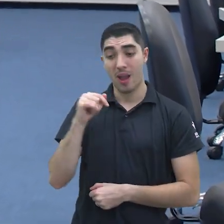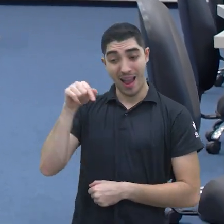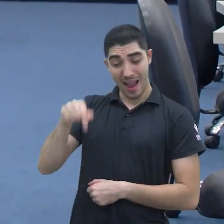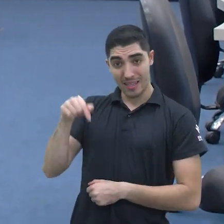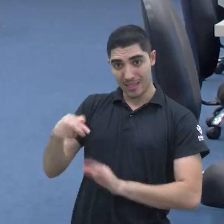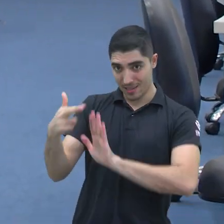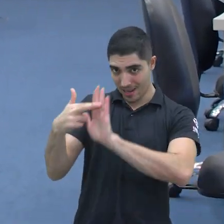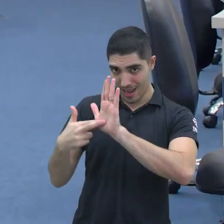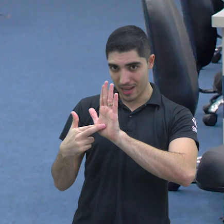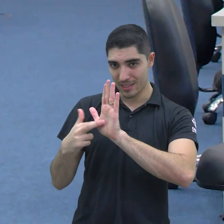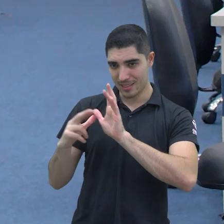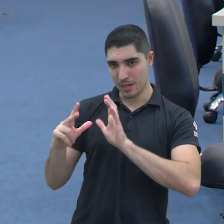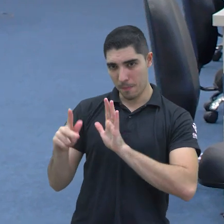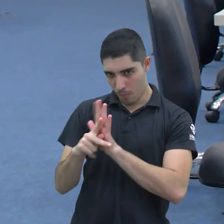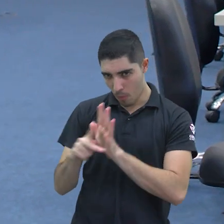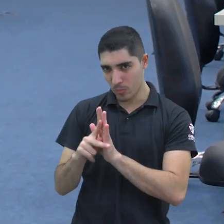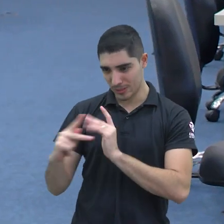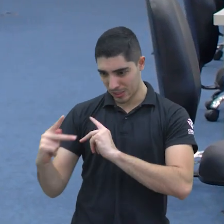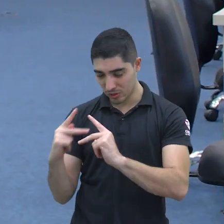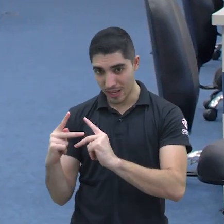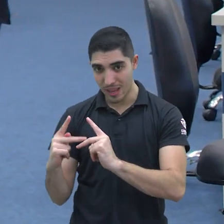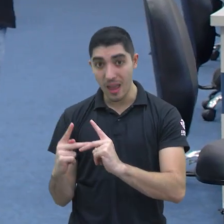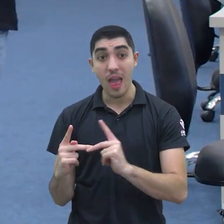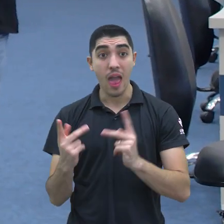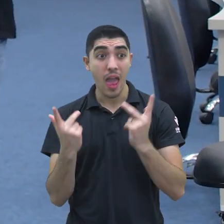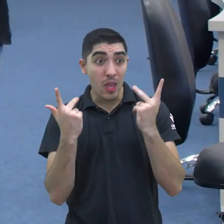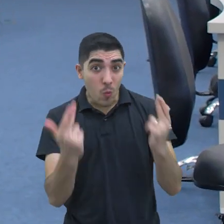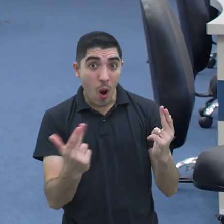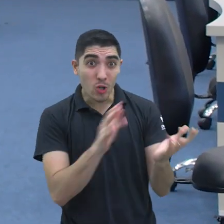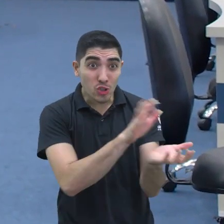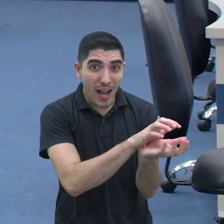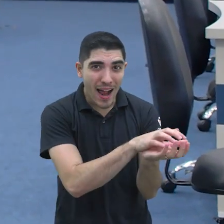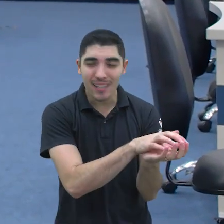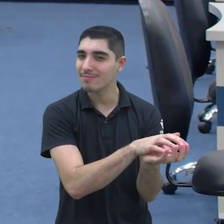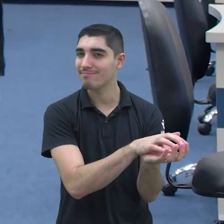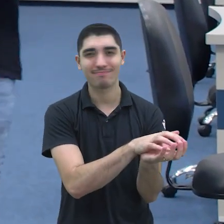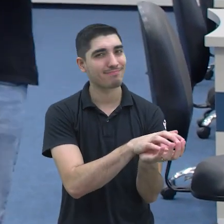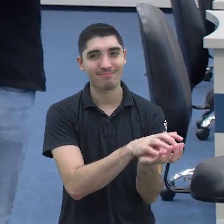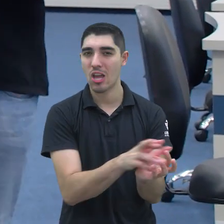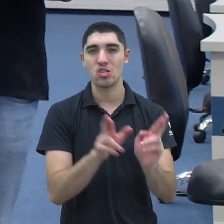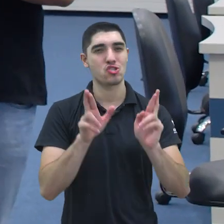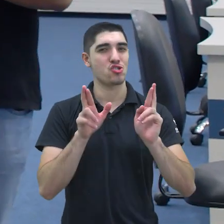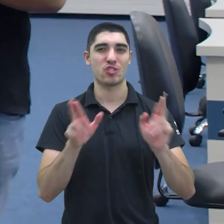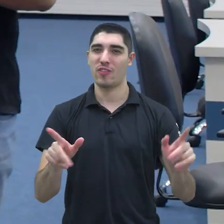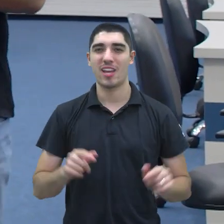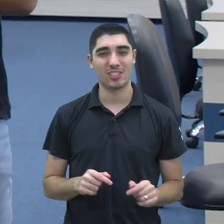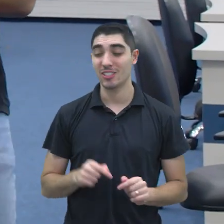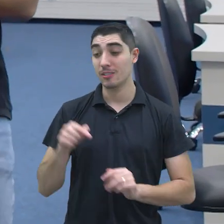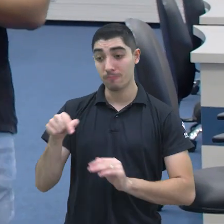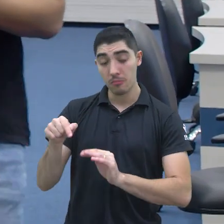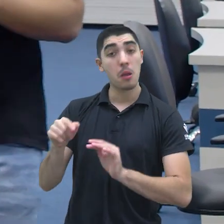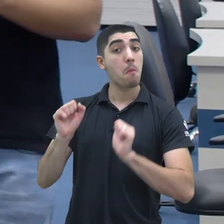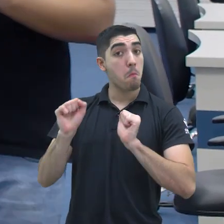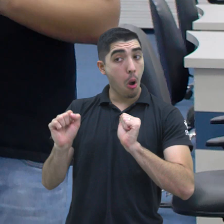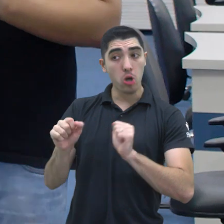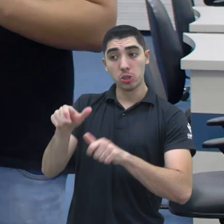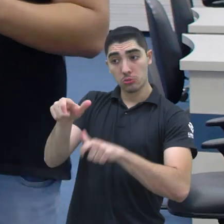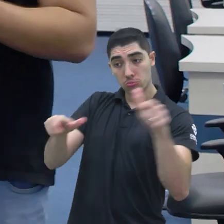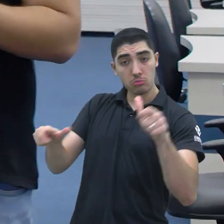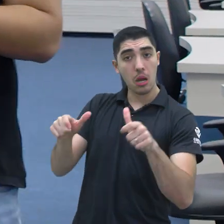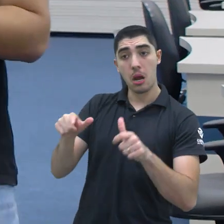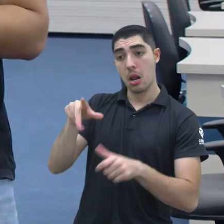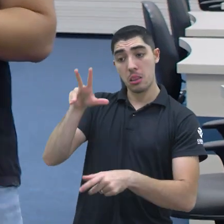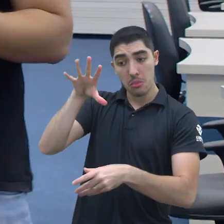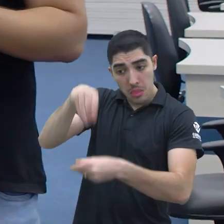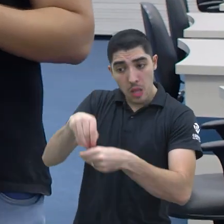Por exemplo, o regimento interno da Câmara de São José dos Campos não é igual ao da Câmara de Jacareí. O documento existe para